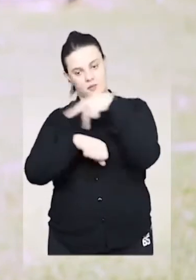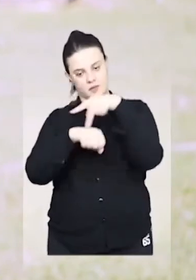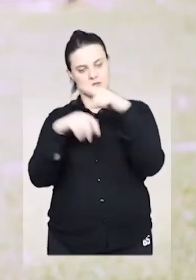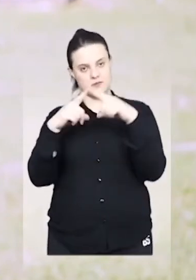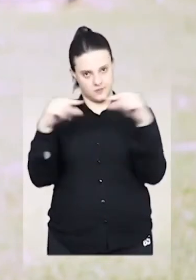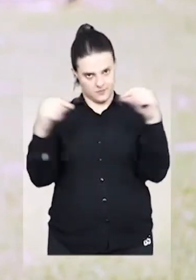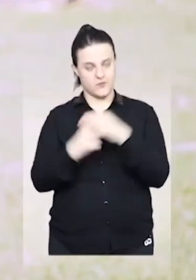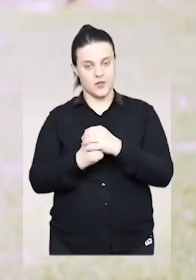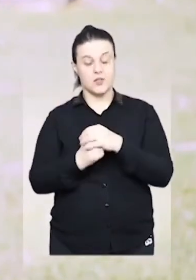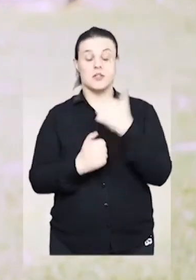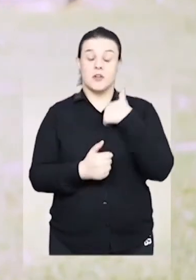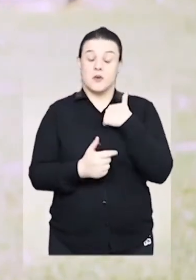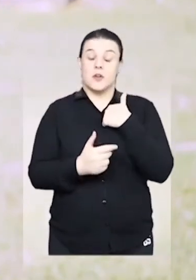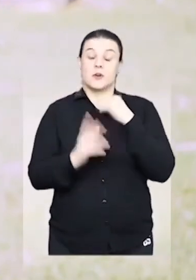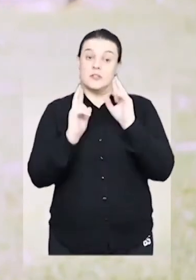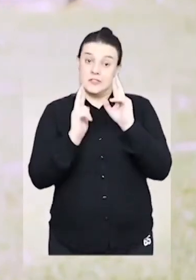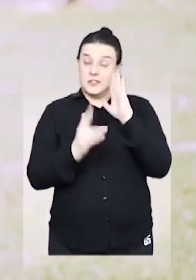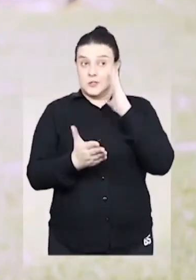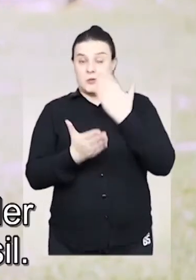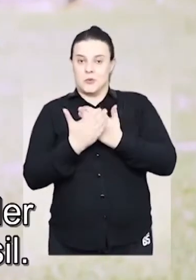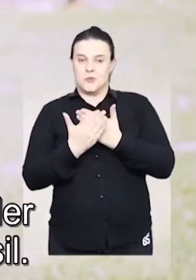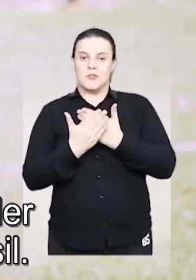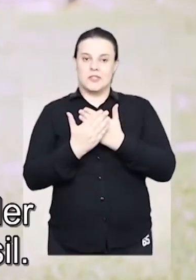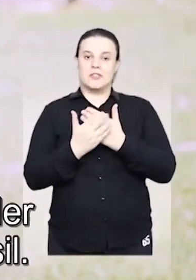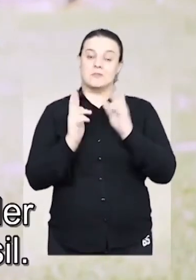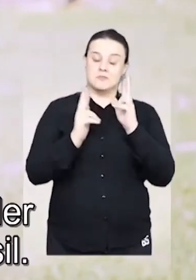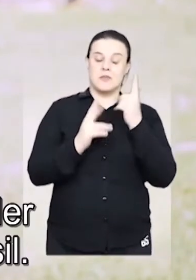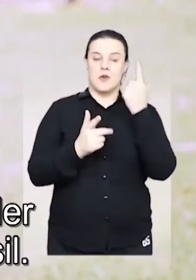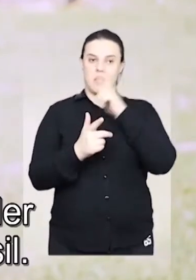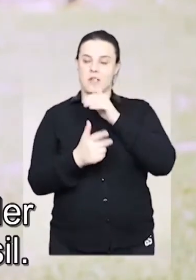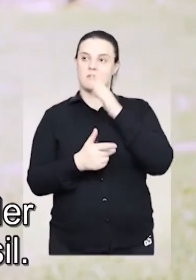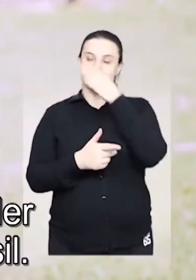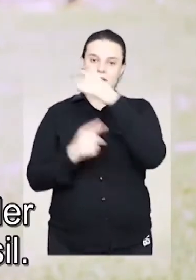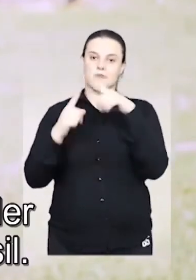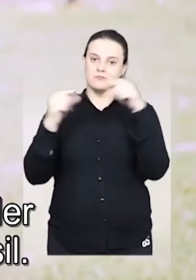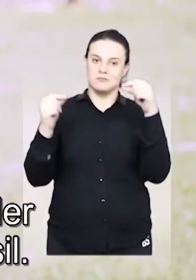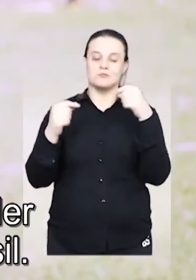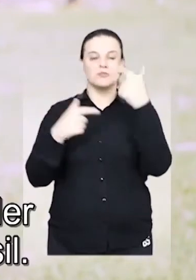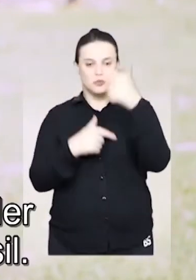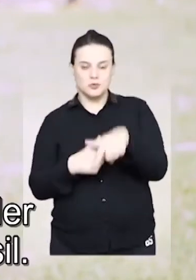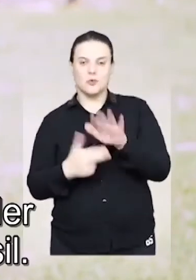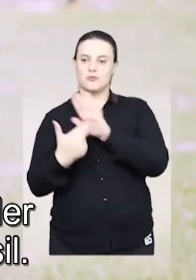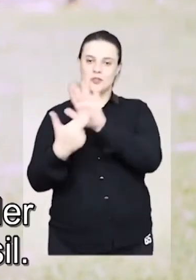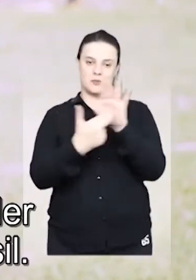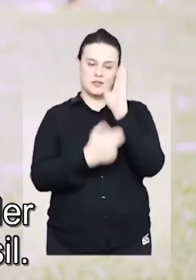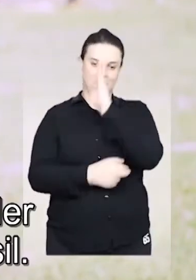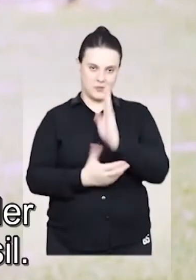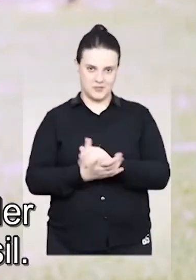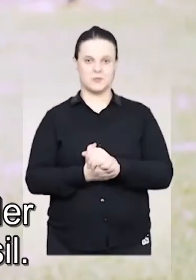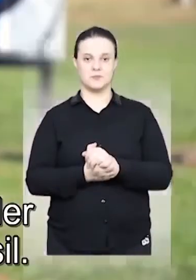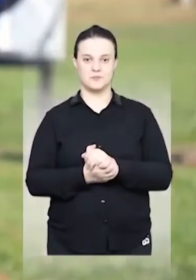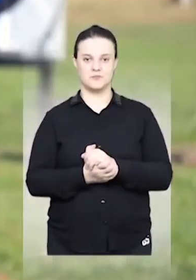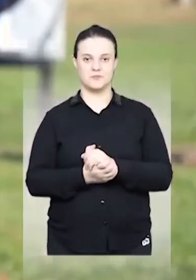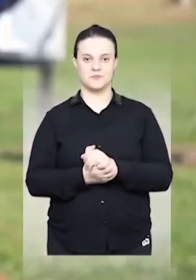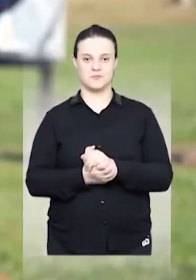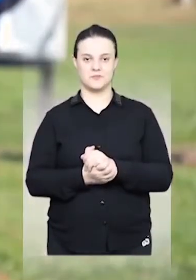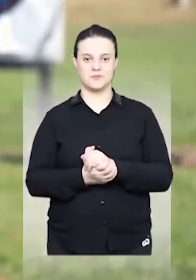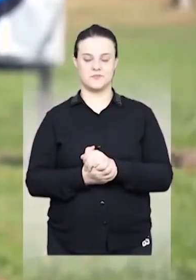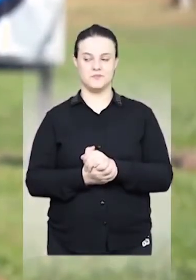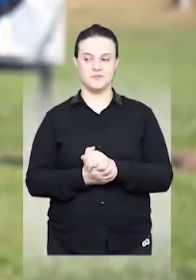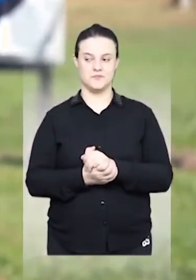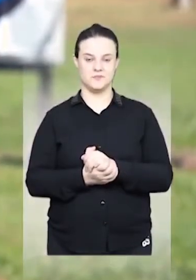Então, estou bem confiante e espero muito chegar a Tóquio e poder representar mais uma vez o nosso Brasil lá.